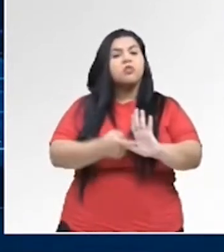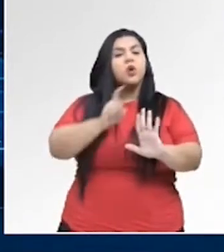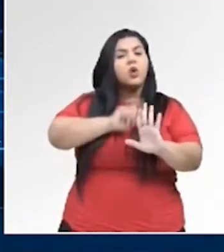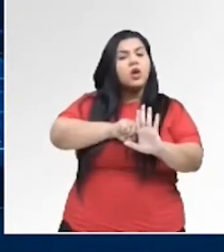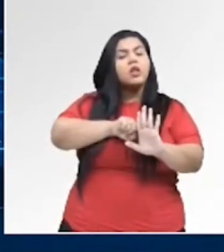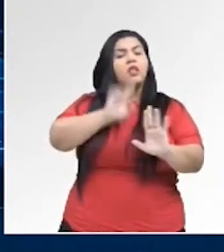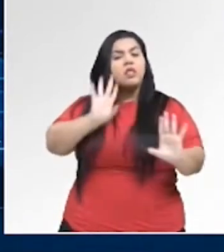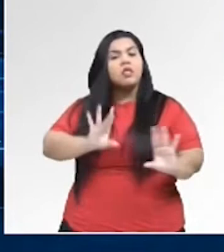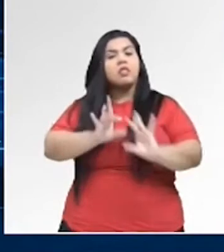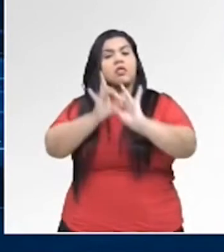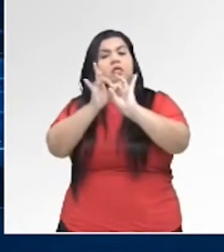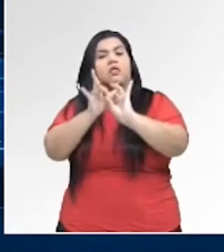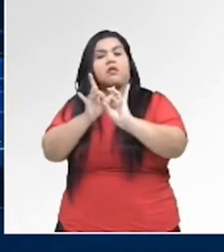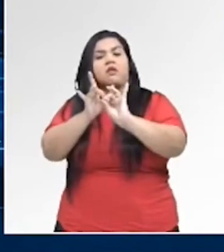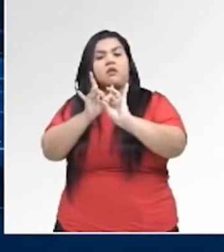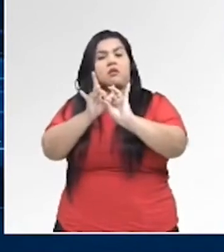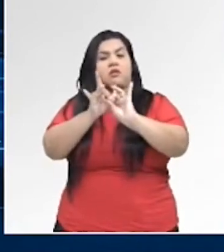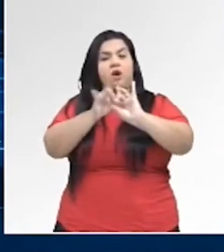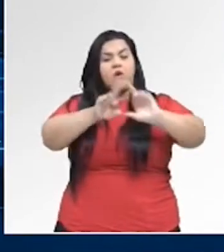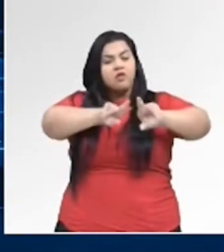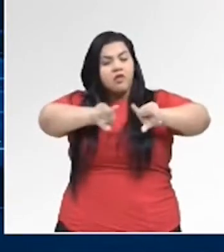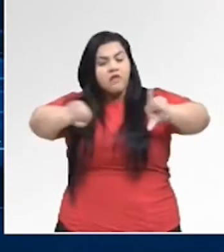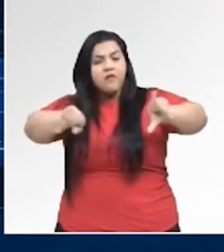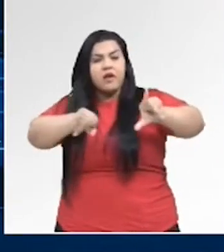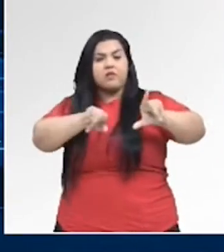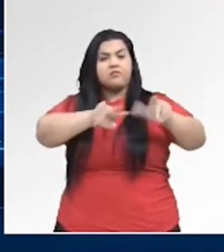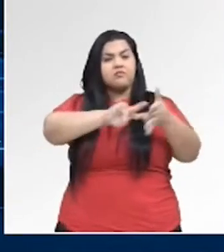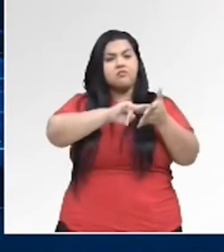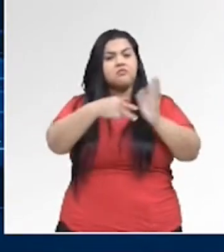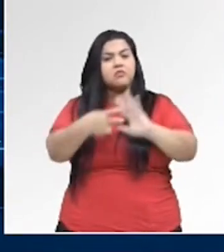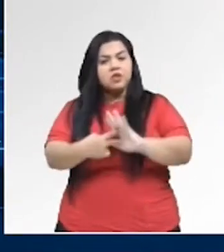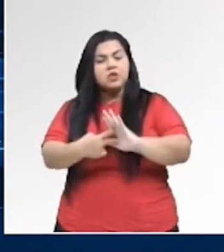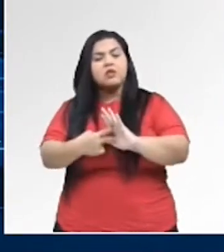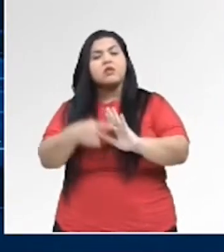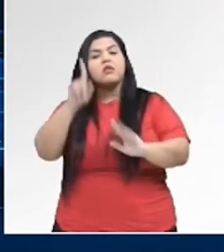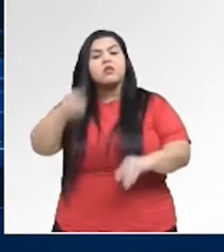está ligada a essa plurissignificação, que é